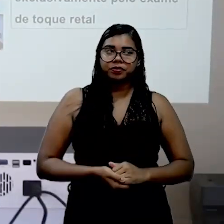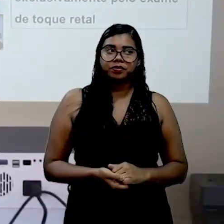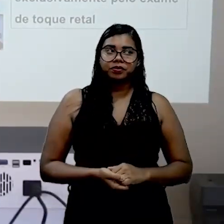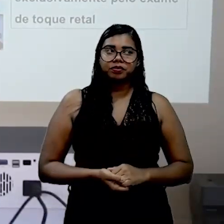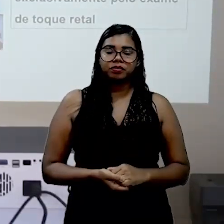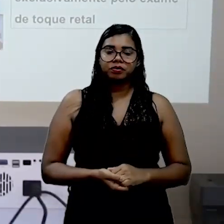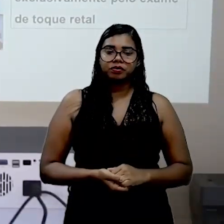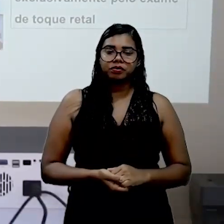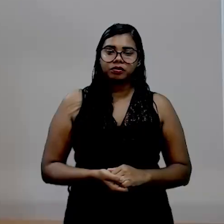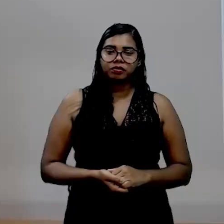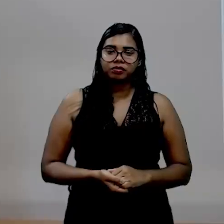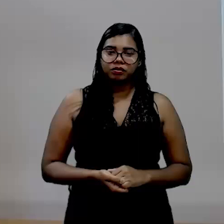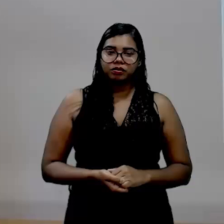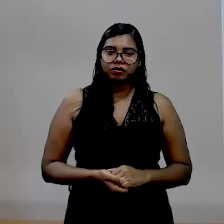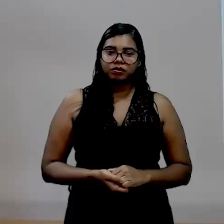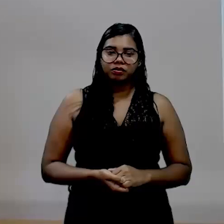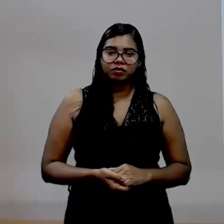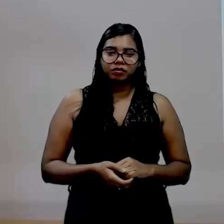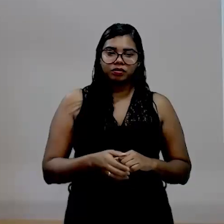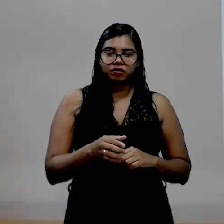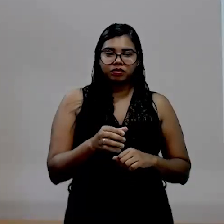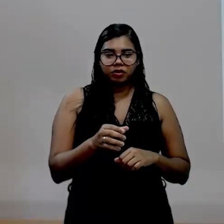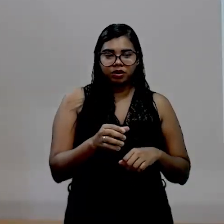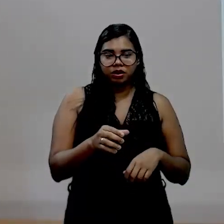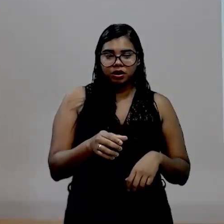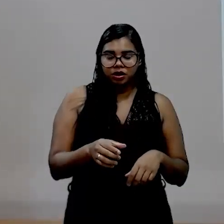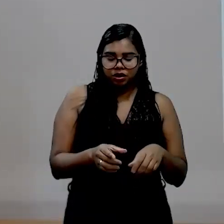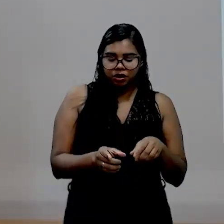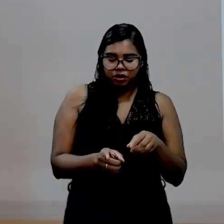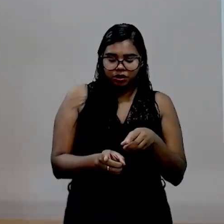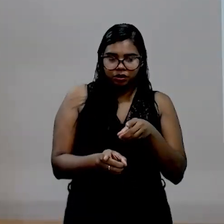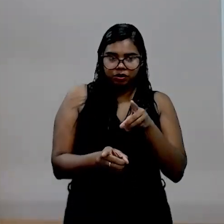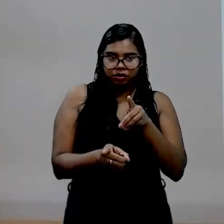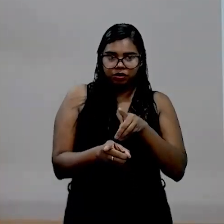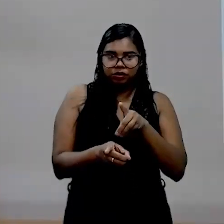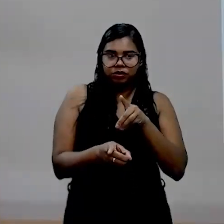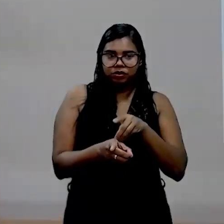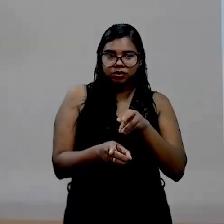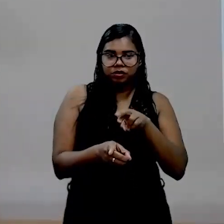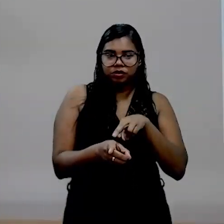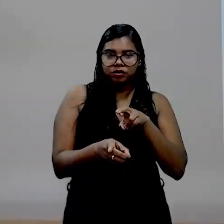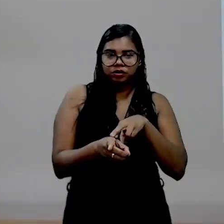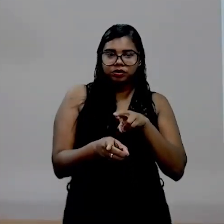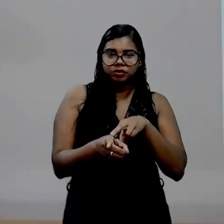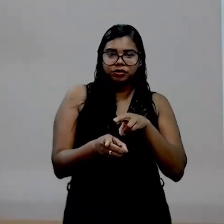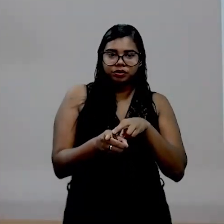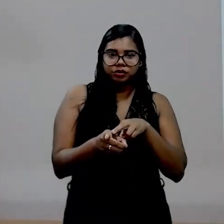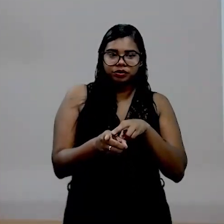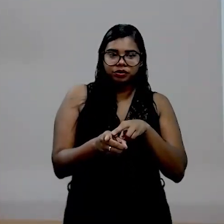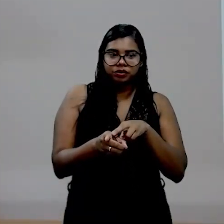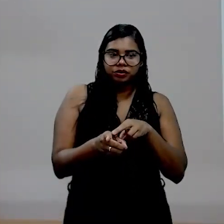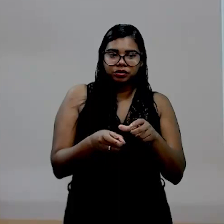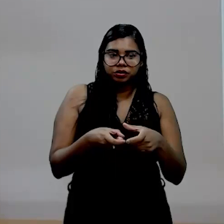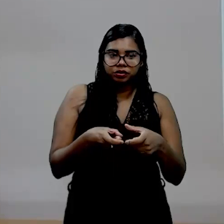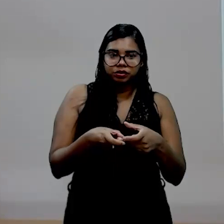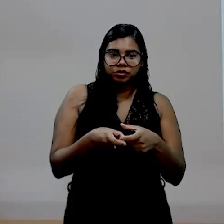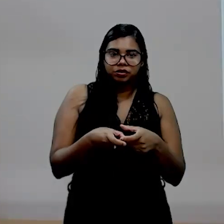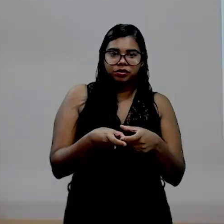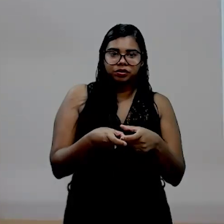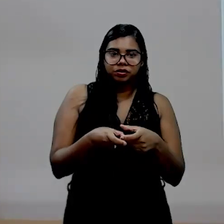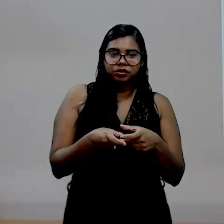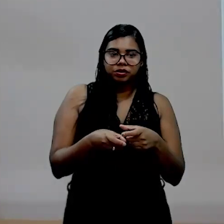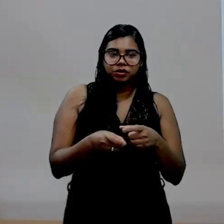como eu digo, isso aqui é a próstata. Aqui está o canal, tá? Então, se a próstata cresceu assim, vai dar problema? Não. Mas se ela crescer